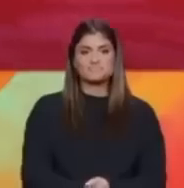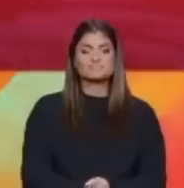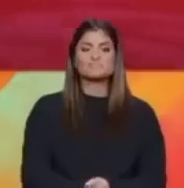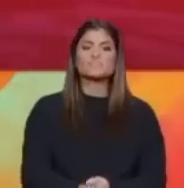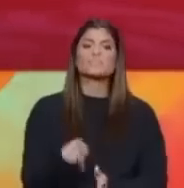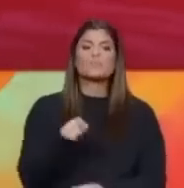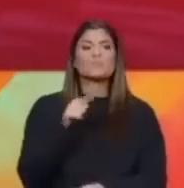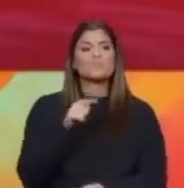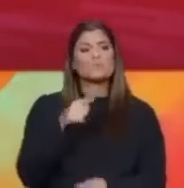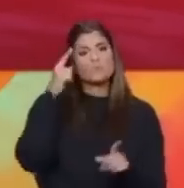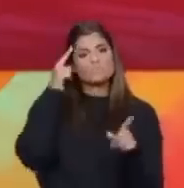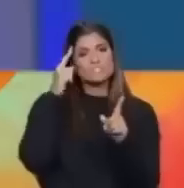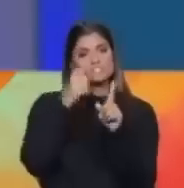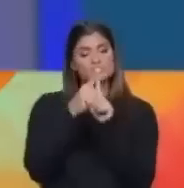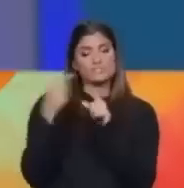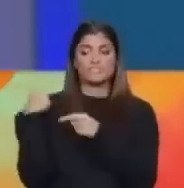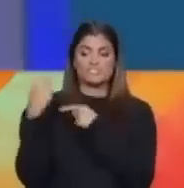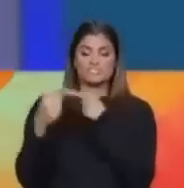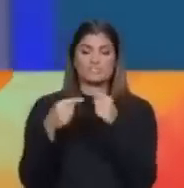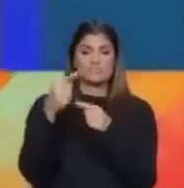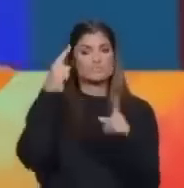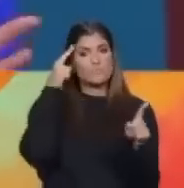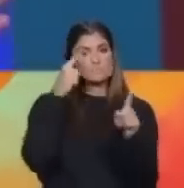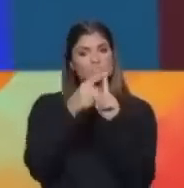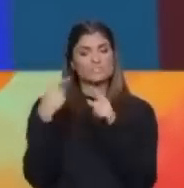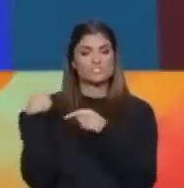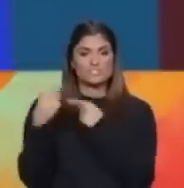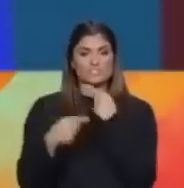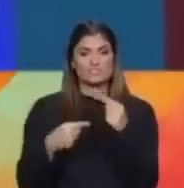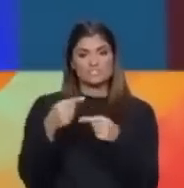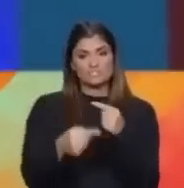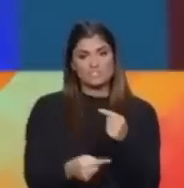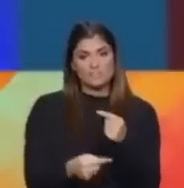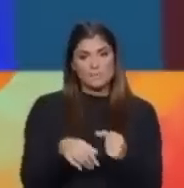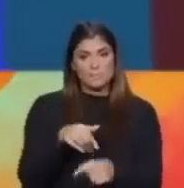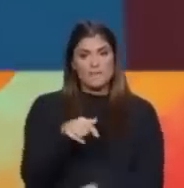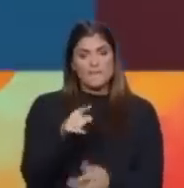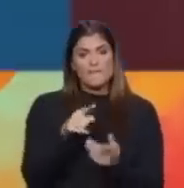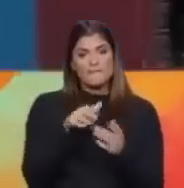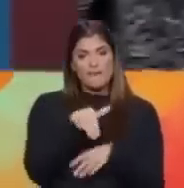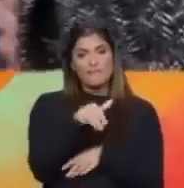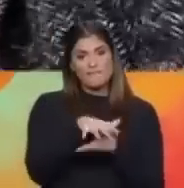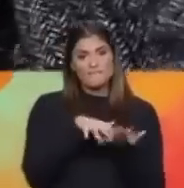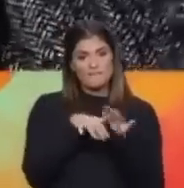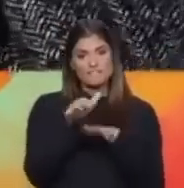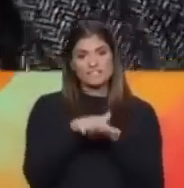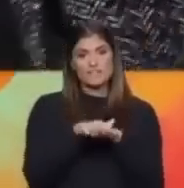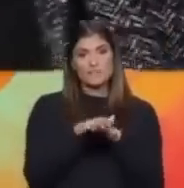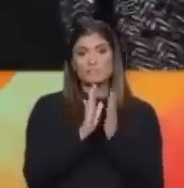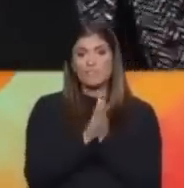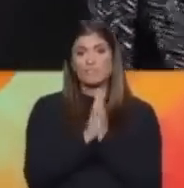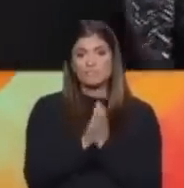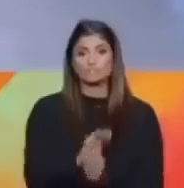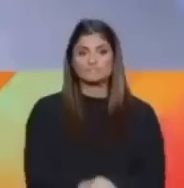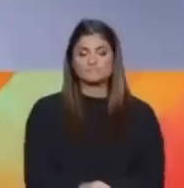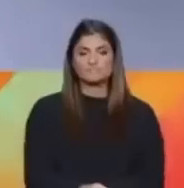Com o intuito das tradições, com o intuito das tradições, vais-me fazer o